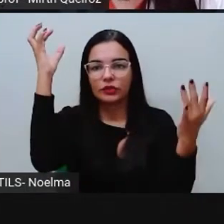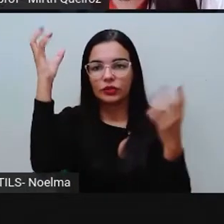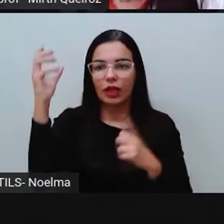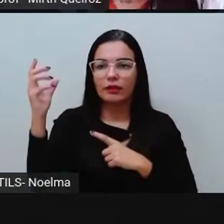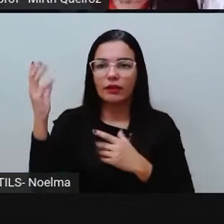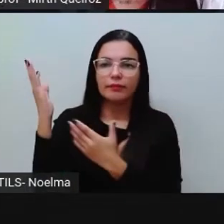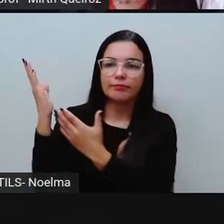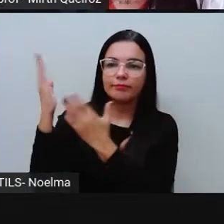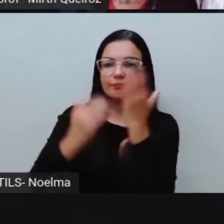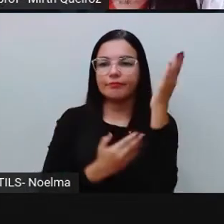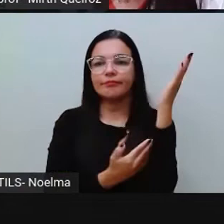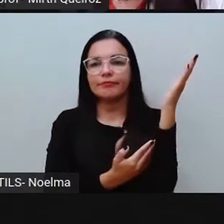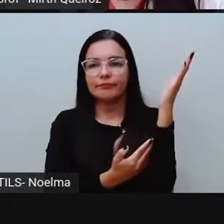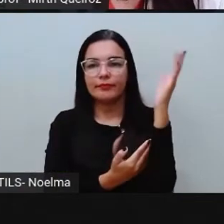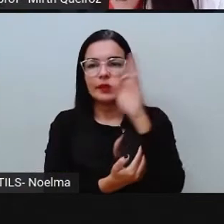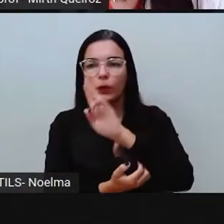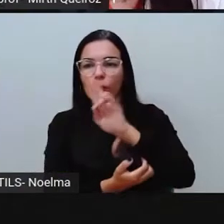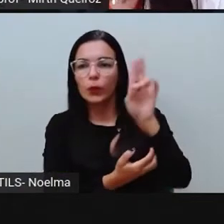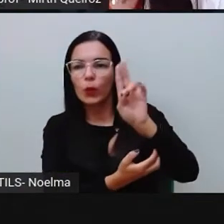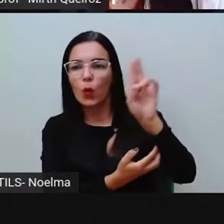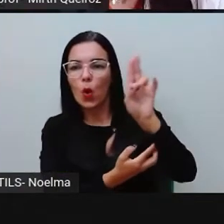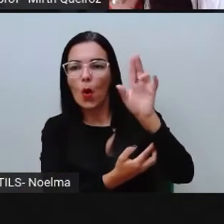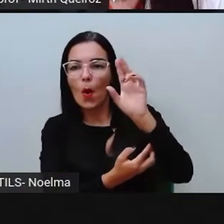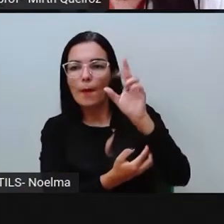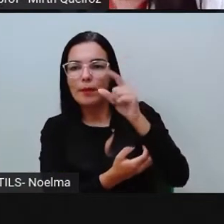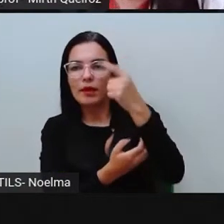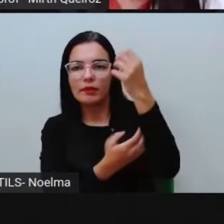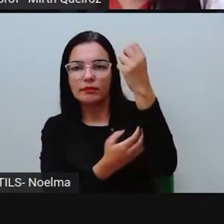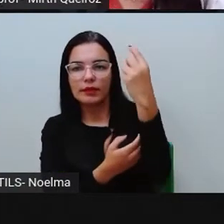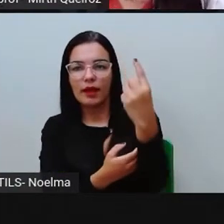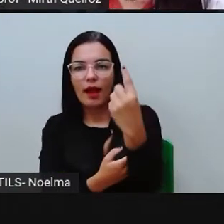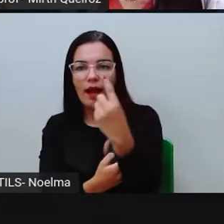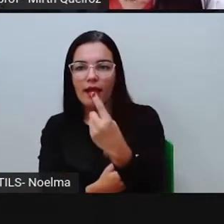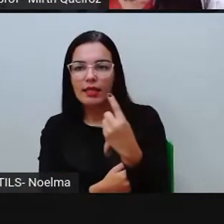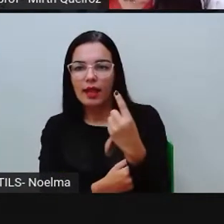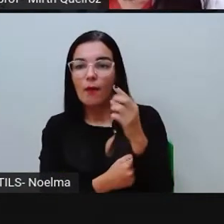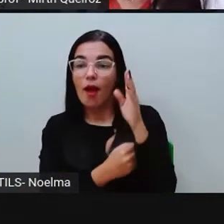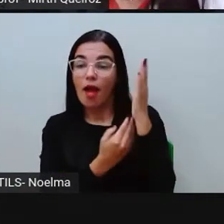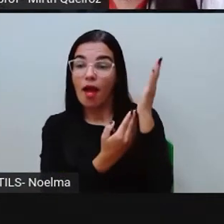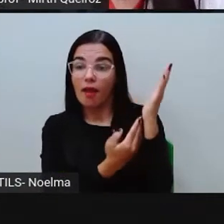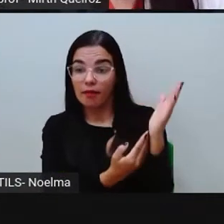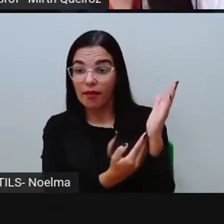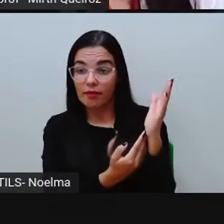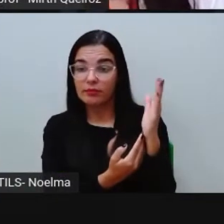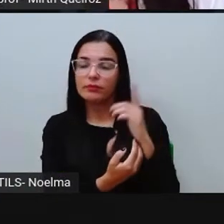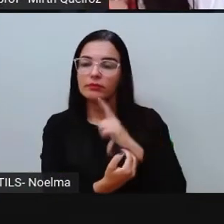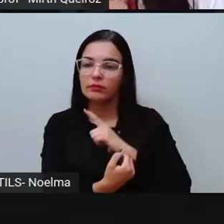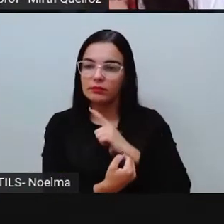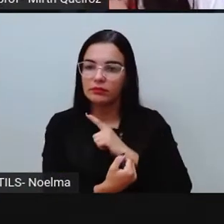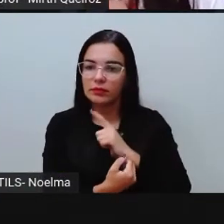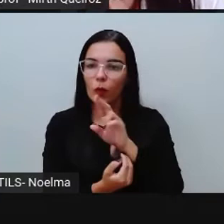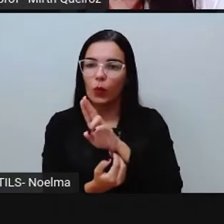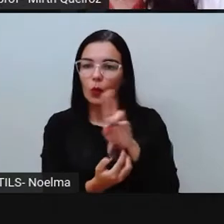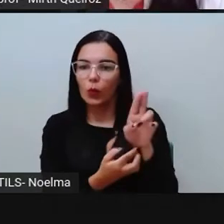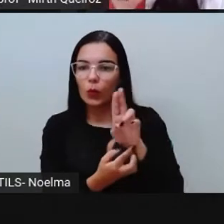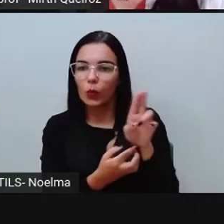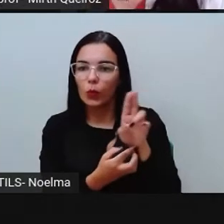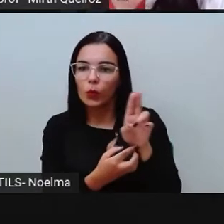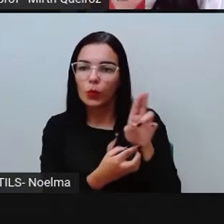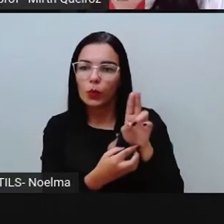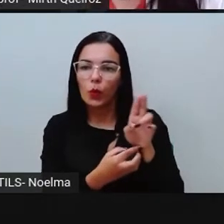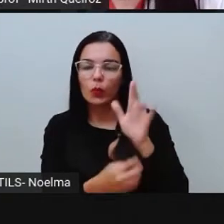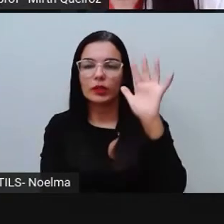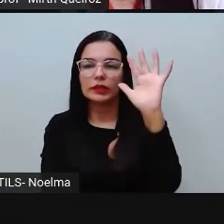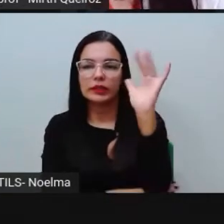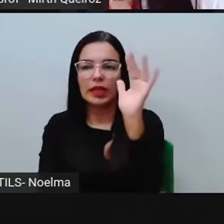As bromélias, xique-xique, mandacaru, embiratanha,